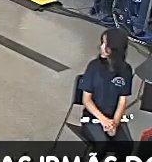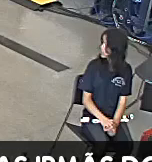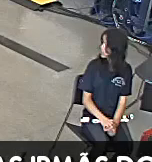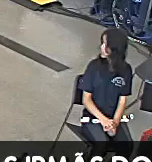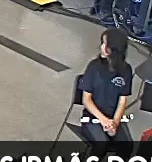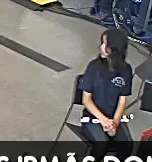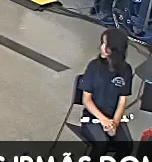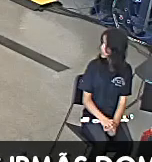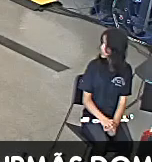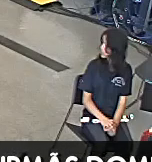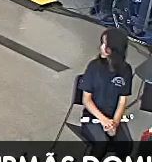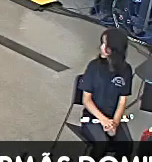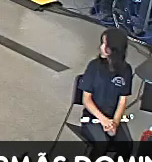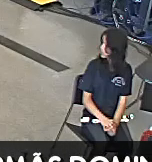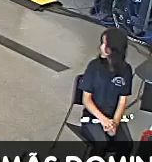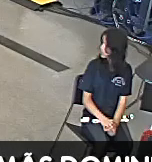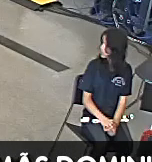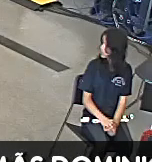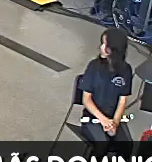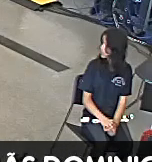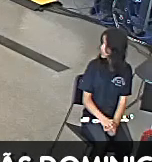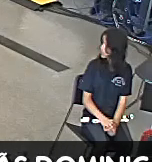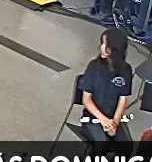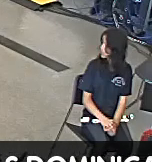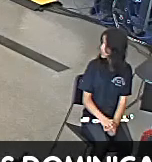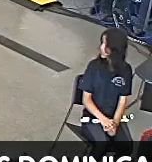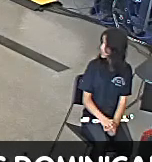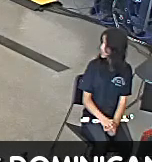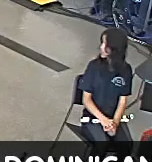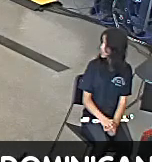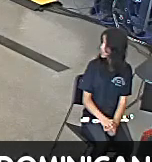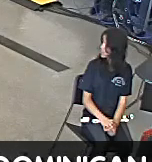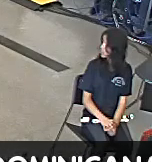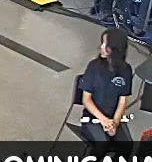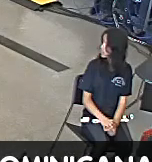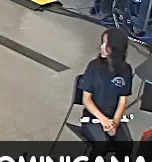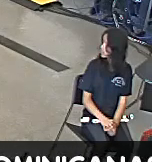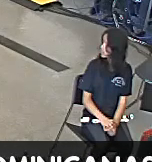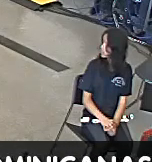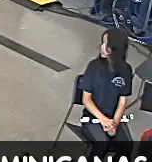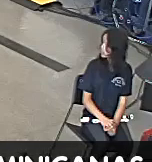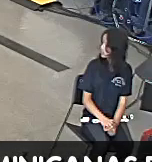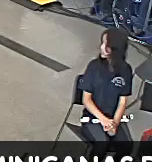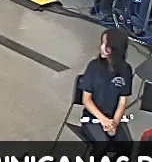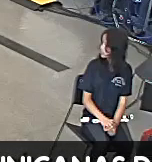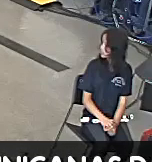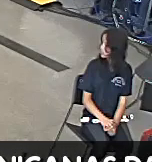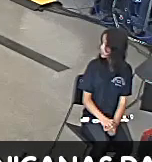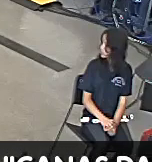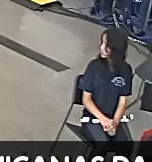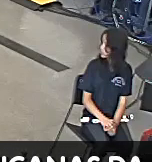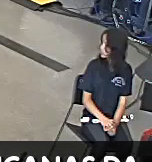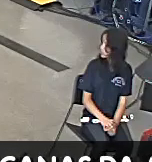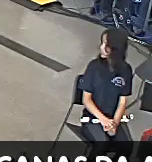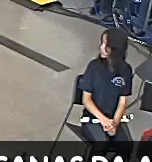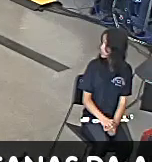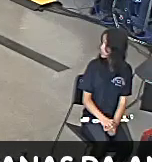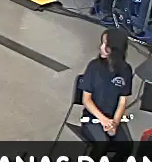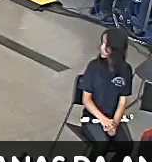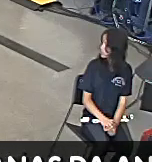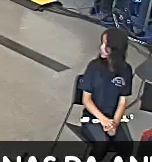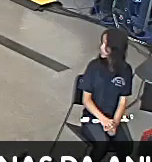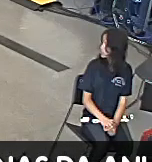congratulação tão importante para nós como família dominicana no Brasil e frades